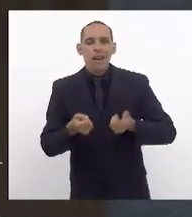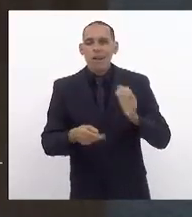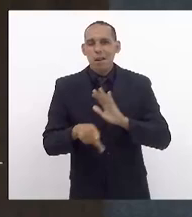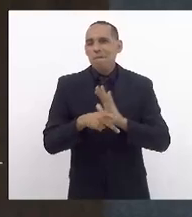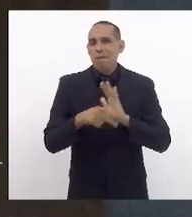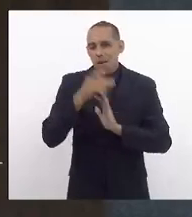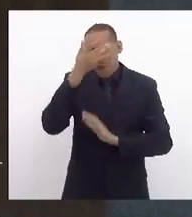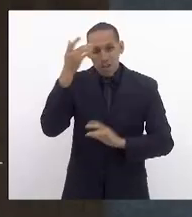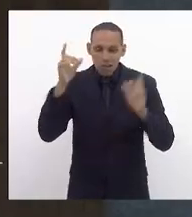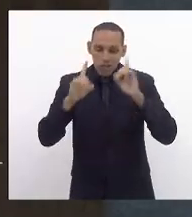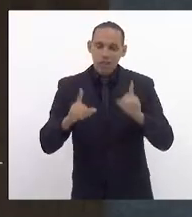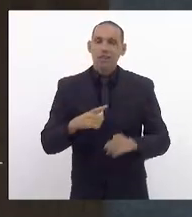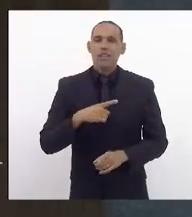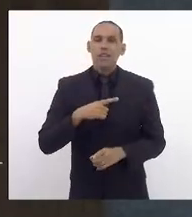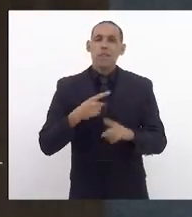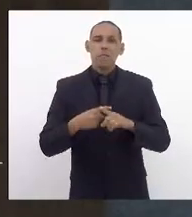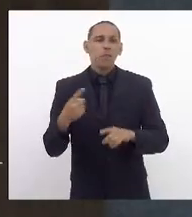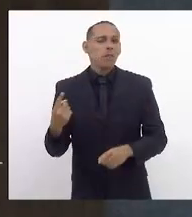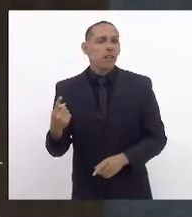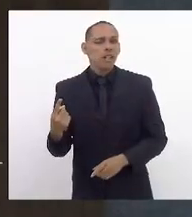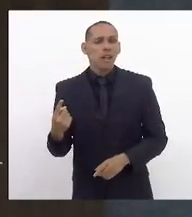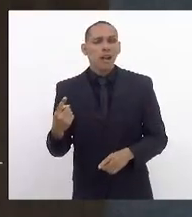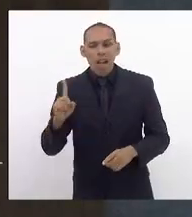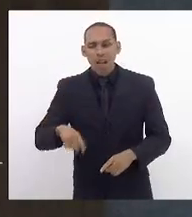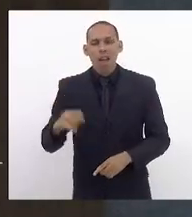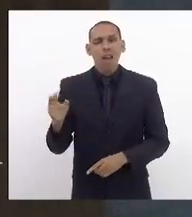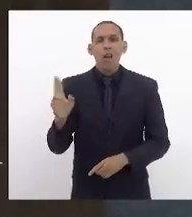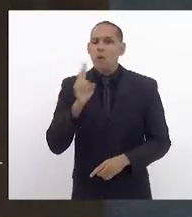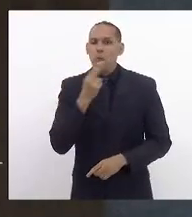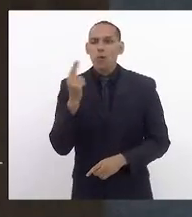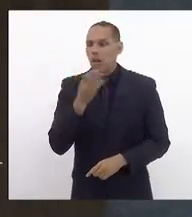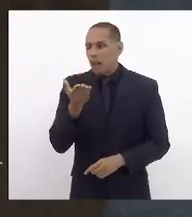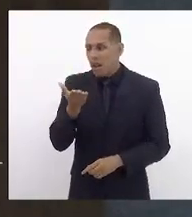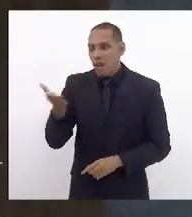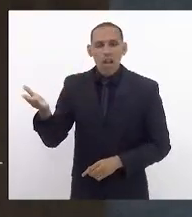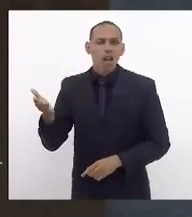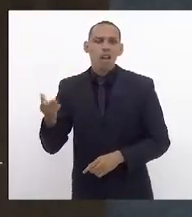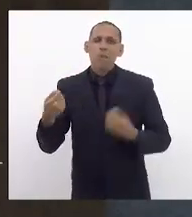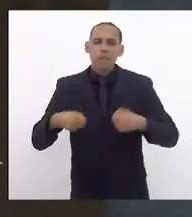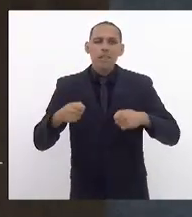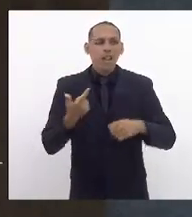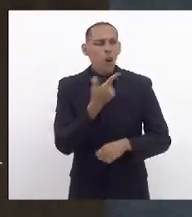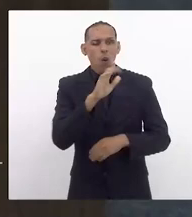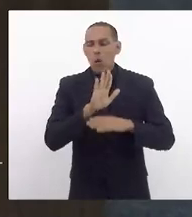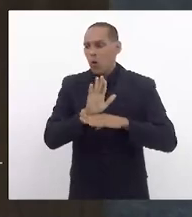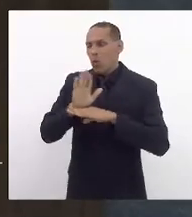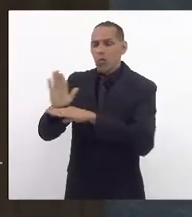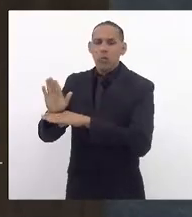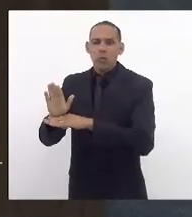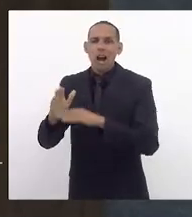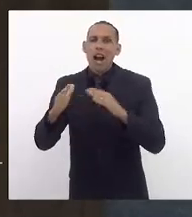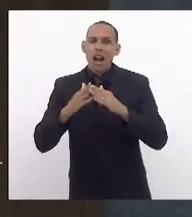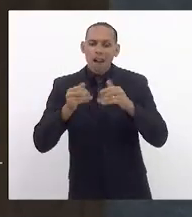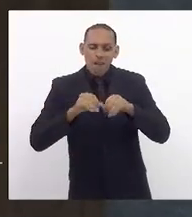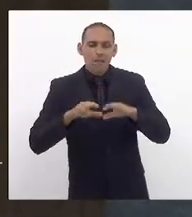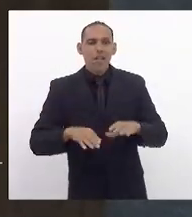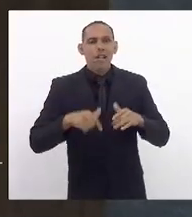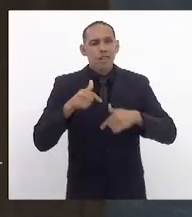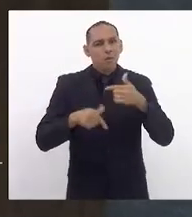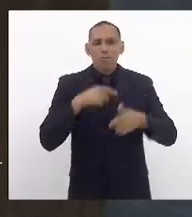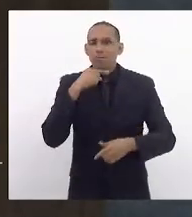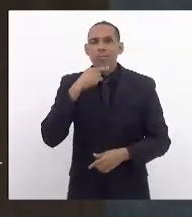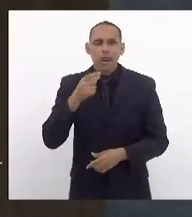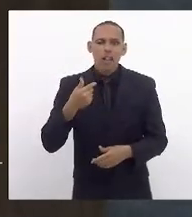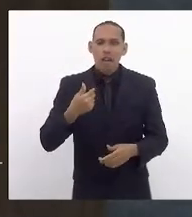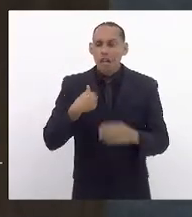urgente, porque elas estão em casa, sem poder trabalhar, dependendo de favores dos outros. E eu não posso ficar assistindo isso